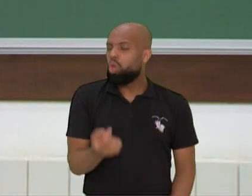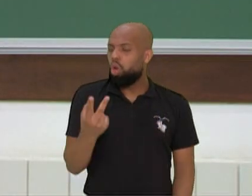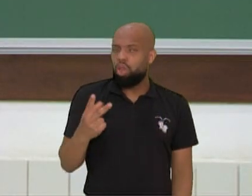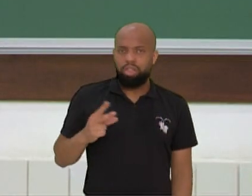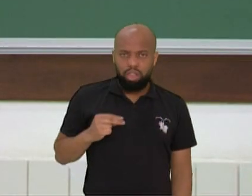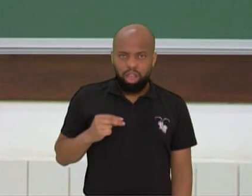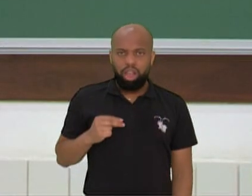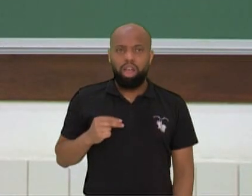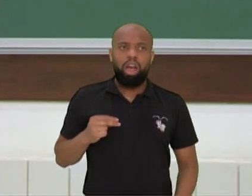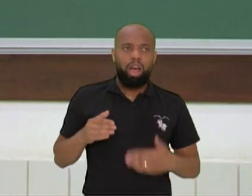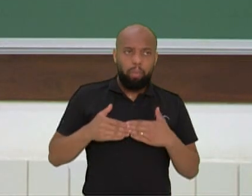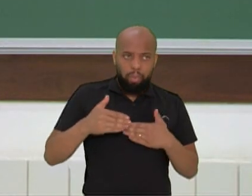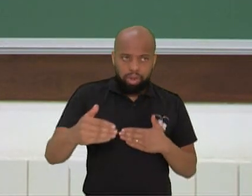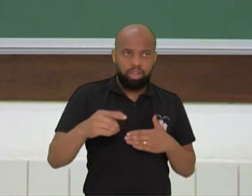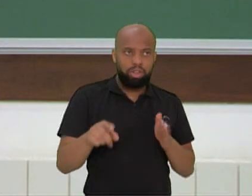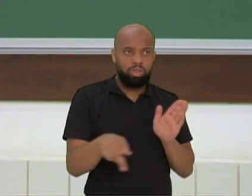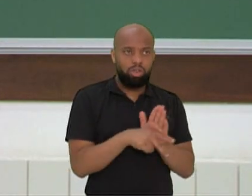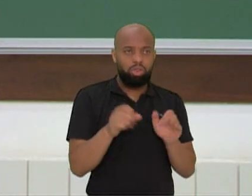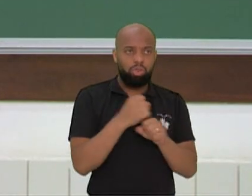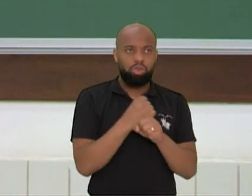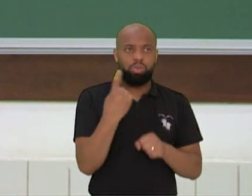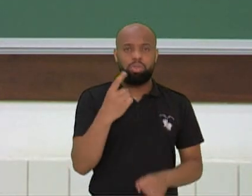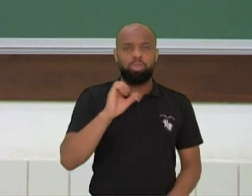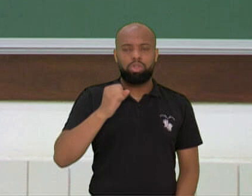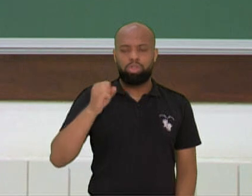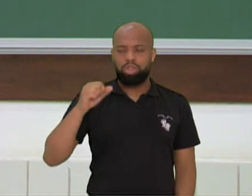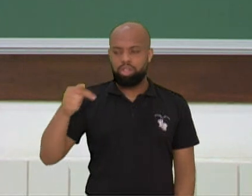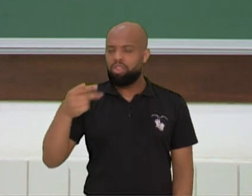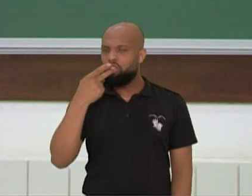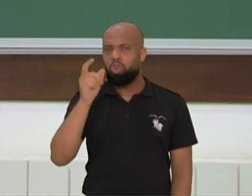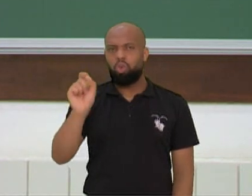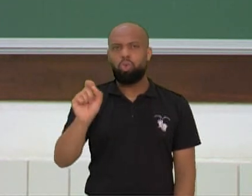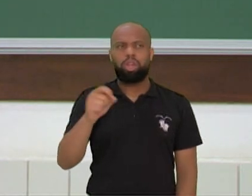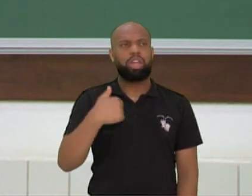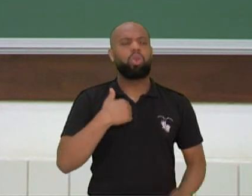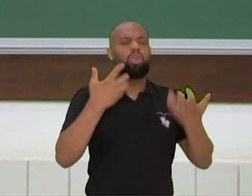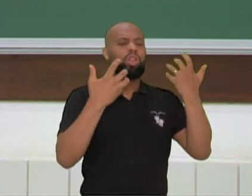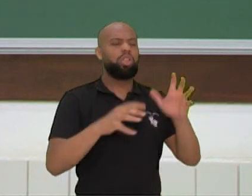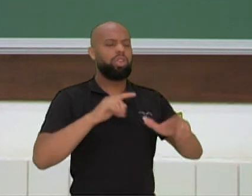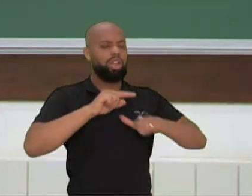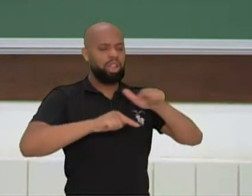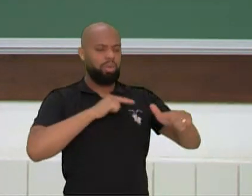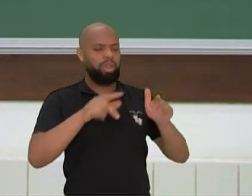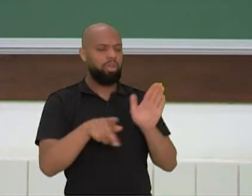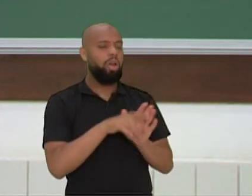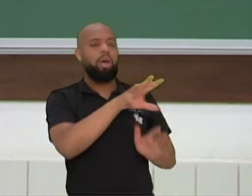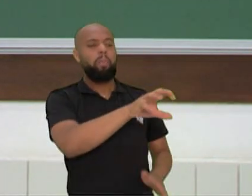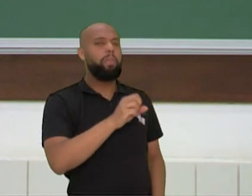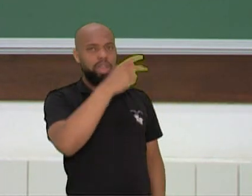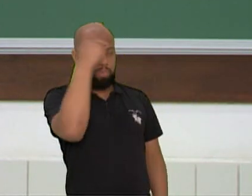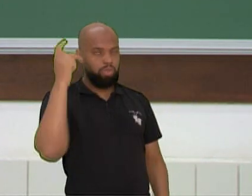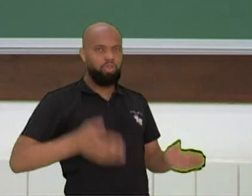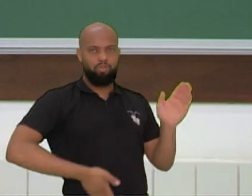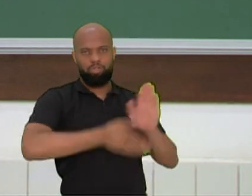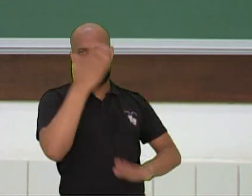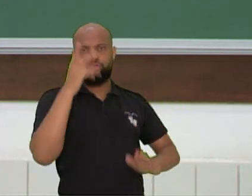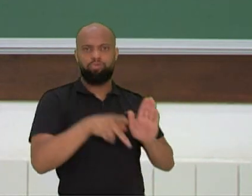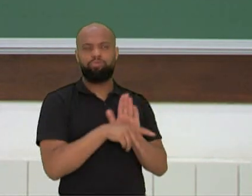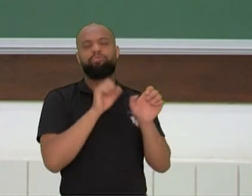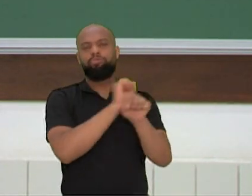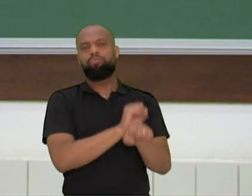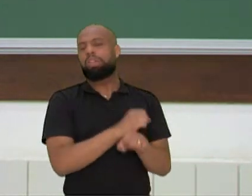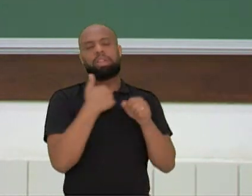a partir de 1887, o exército declara que eles não vão mais trabalhar como capitão do mato, eles não vão ajudar